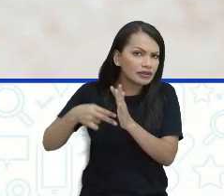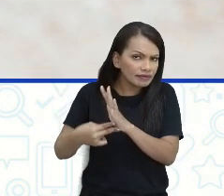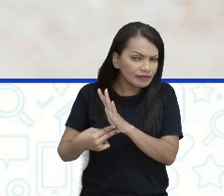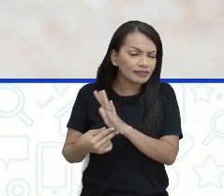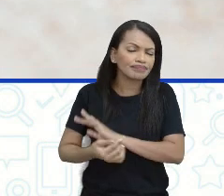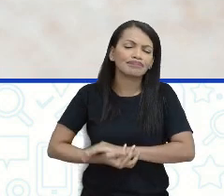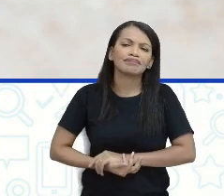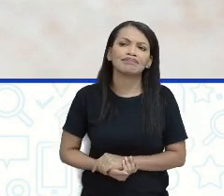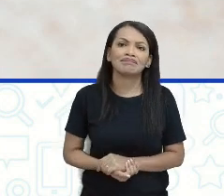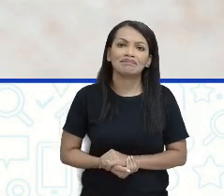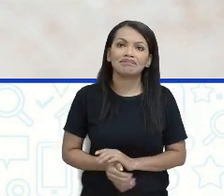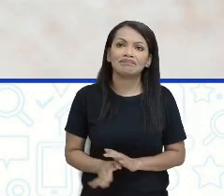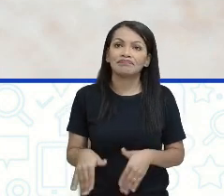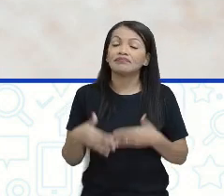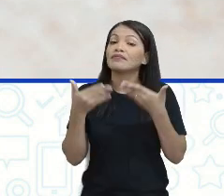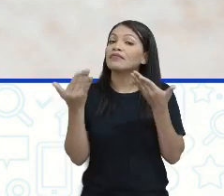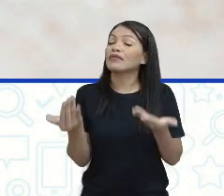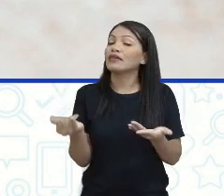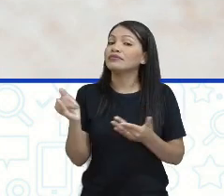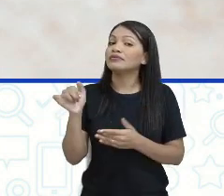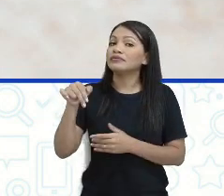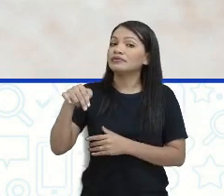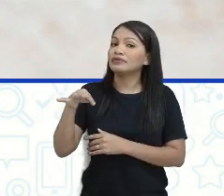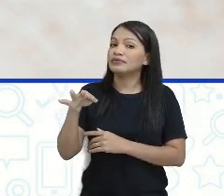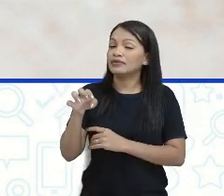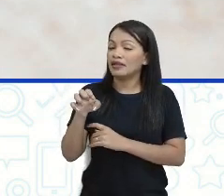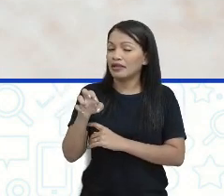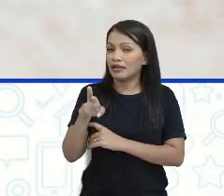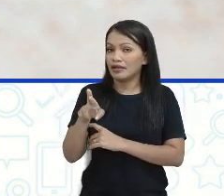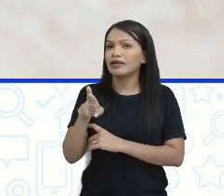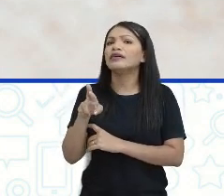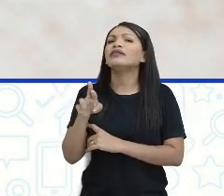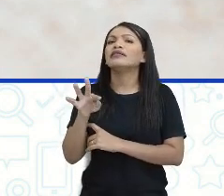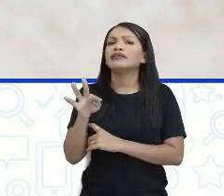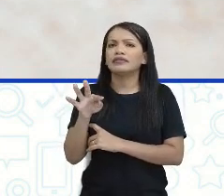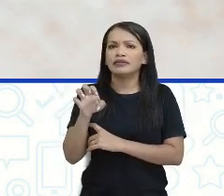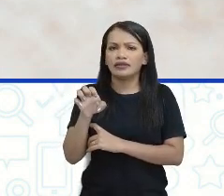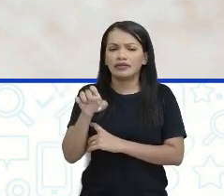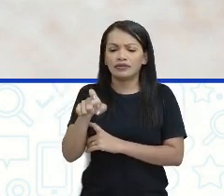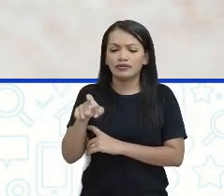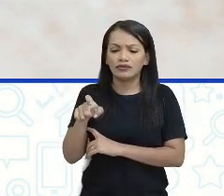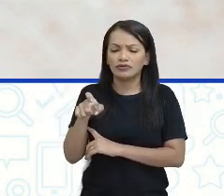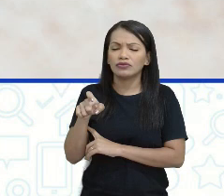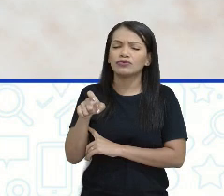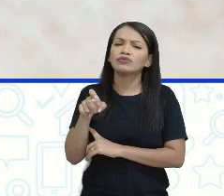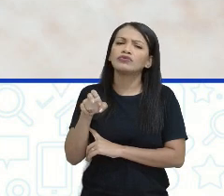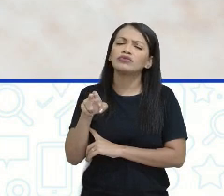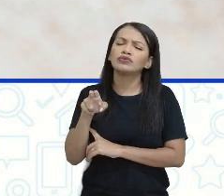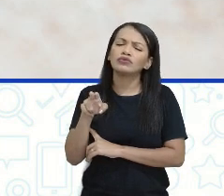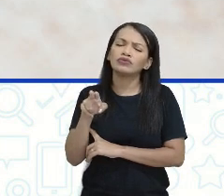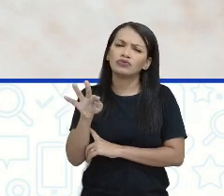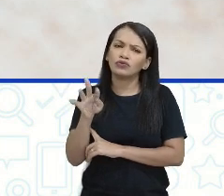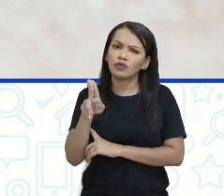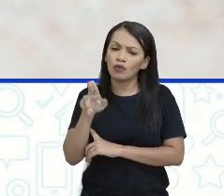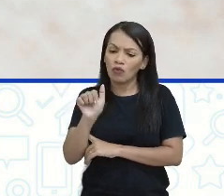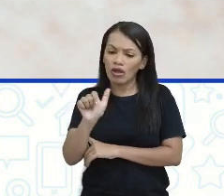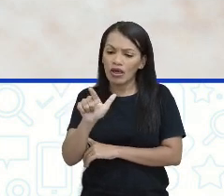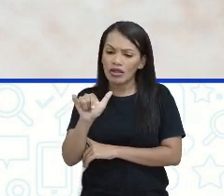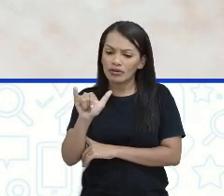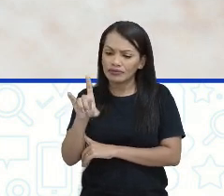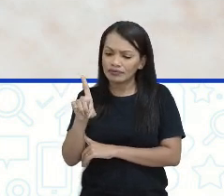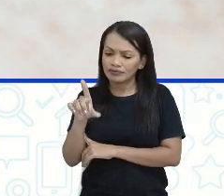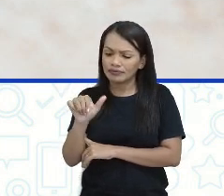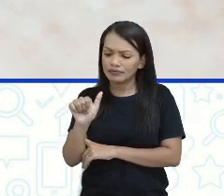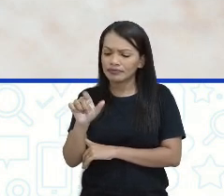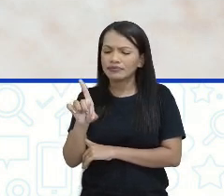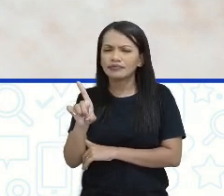Ó. A intertextualidade acontece quando há uma referência explícita ou